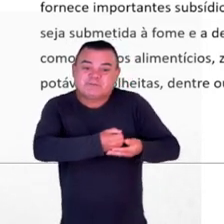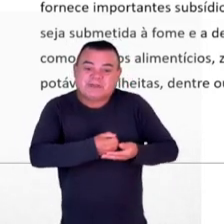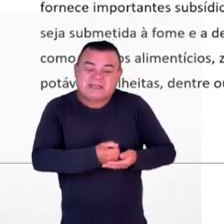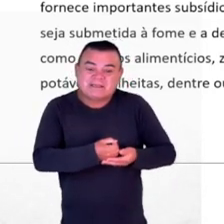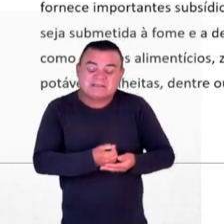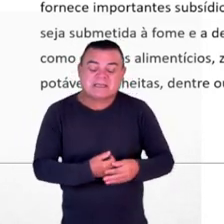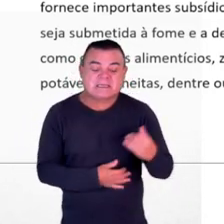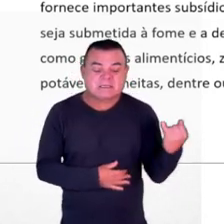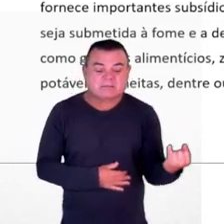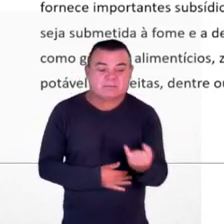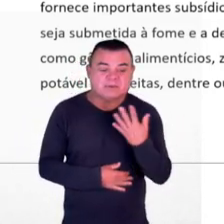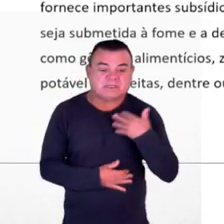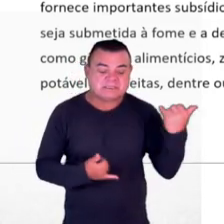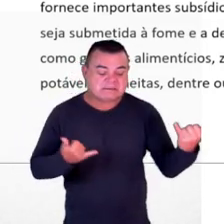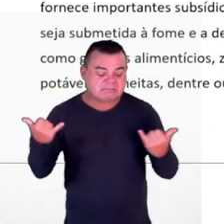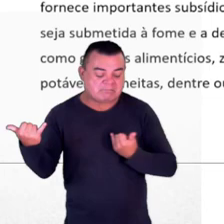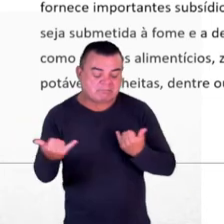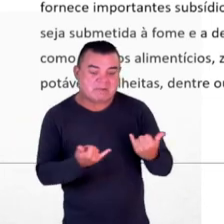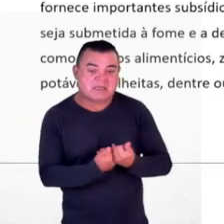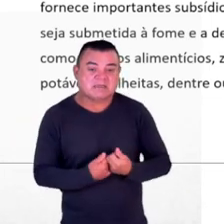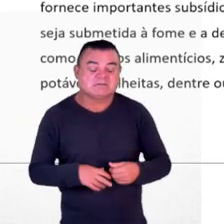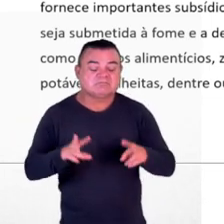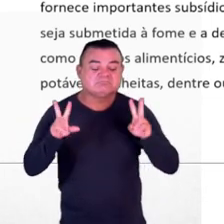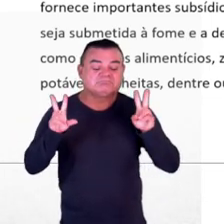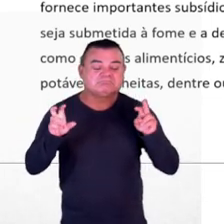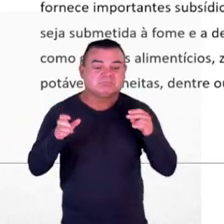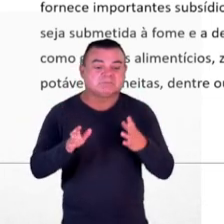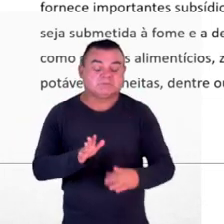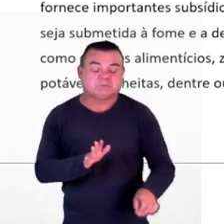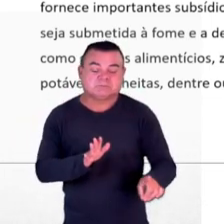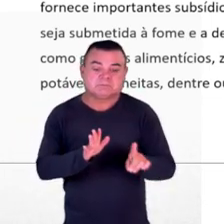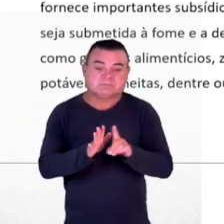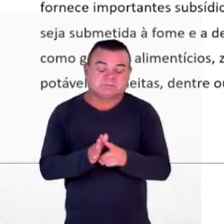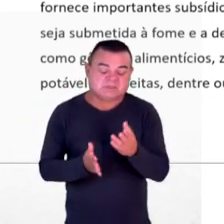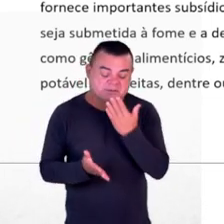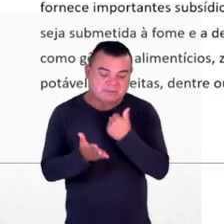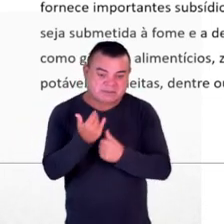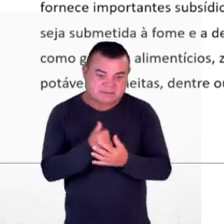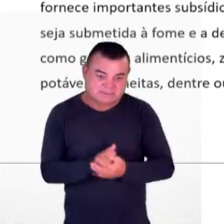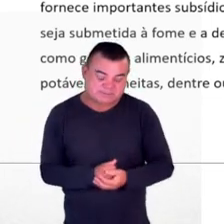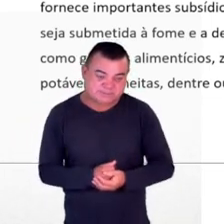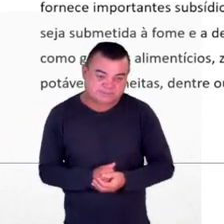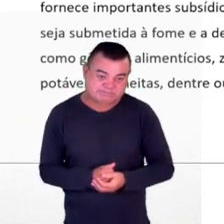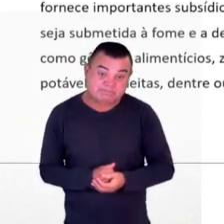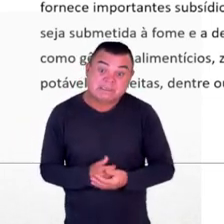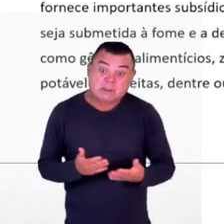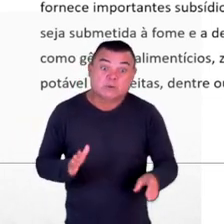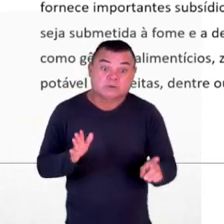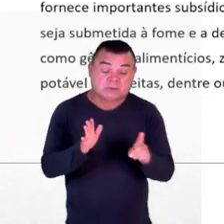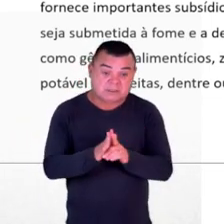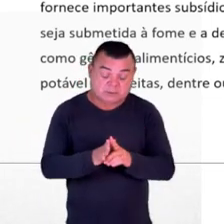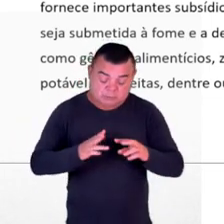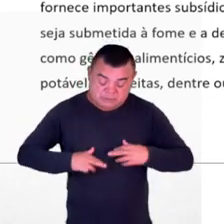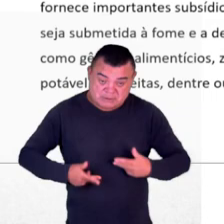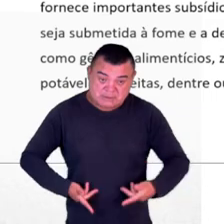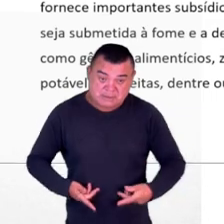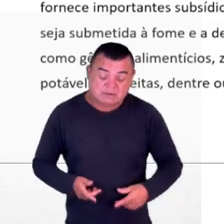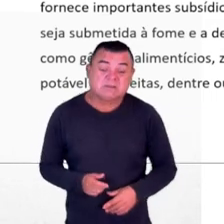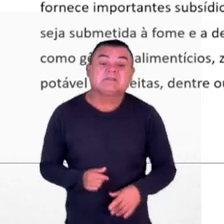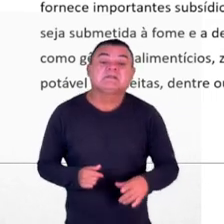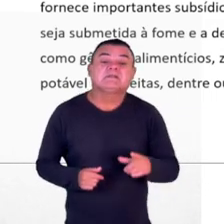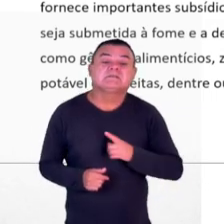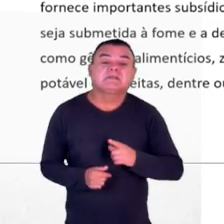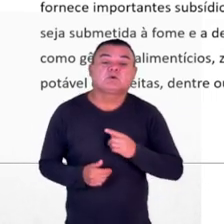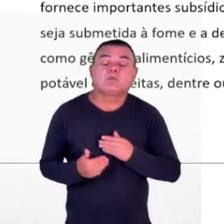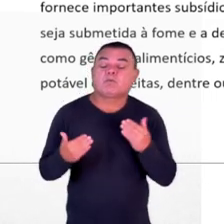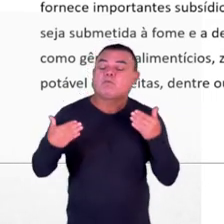dados acerca do direito à alimentação o direito humanitário ele tem como eixo Central A ideia de